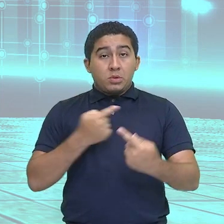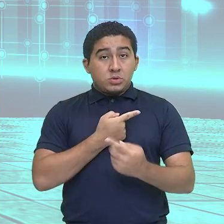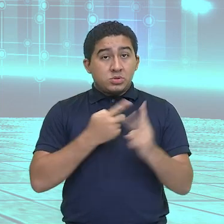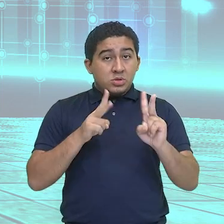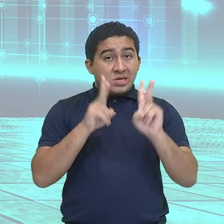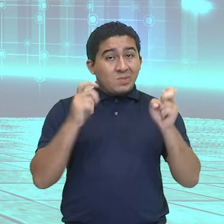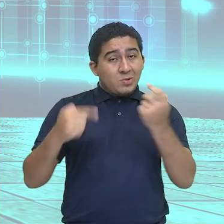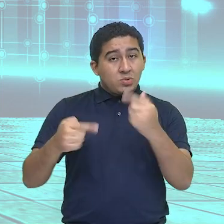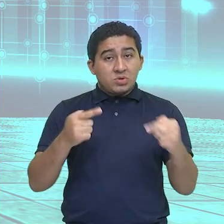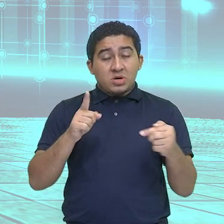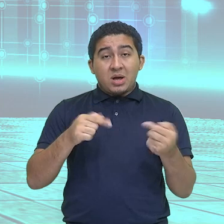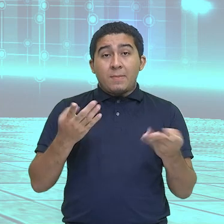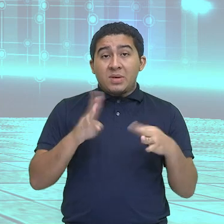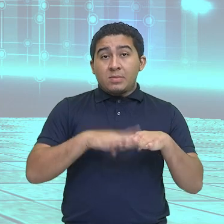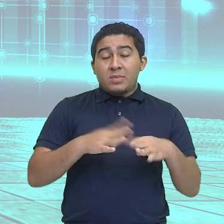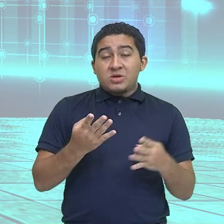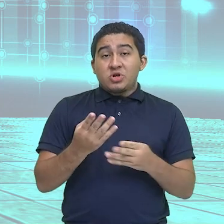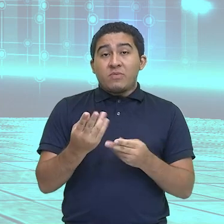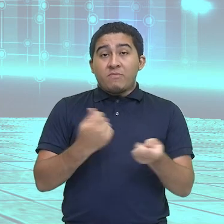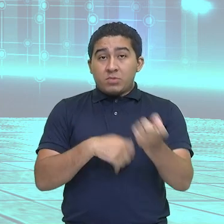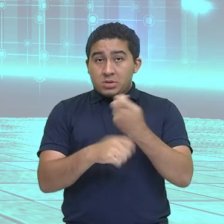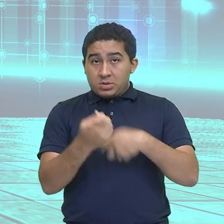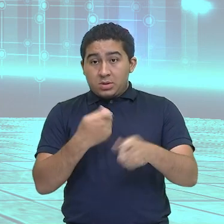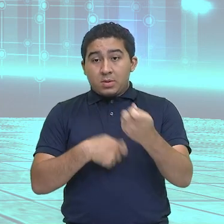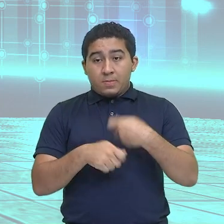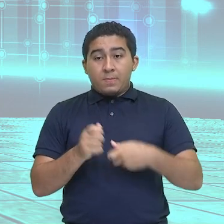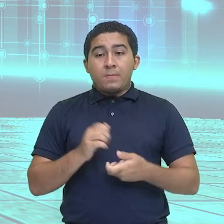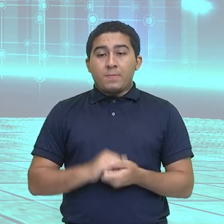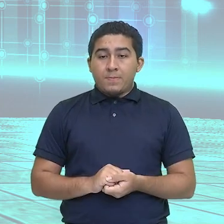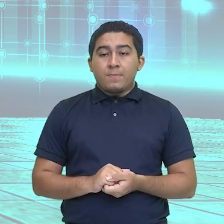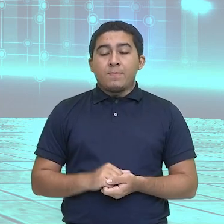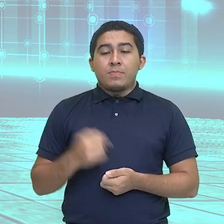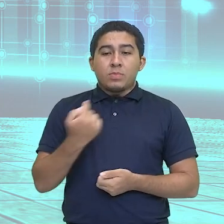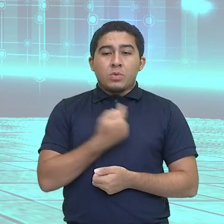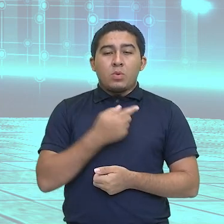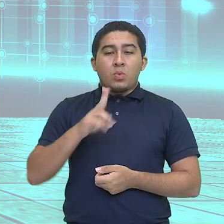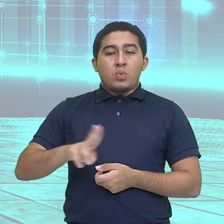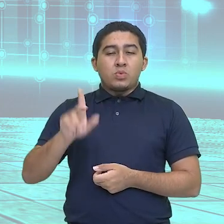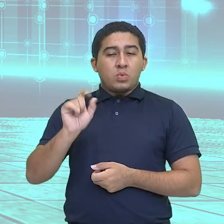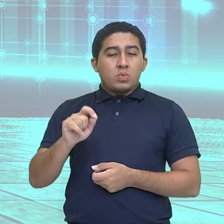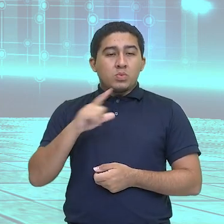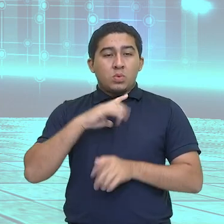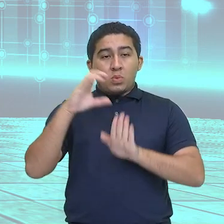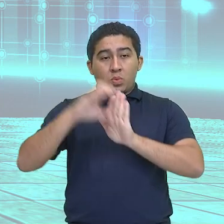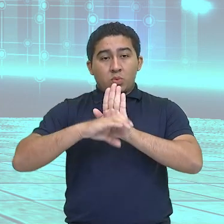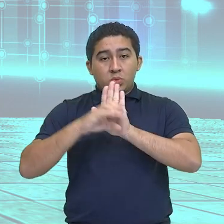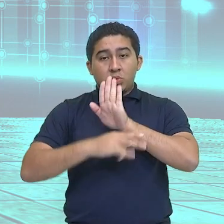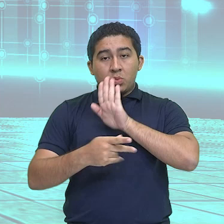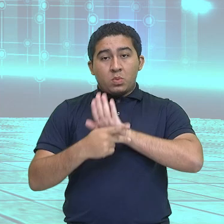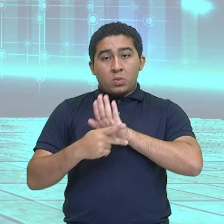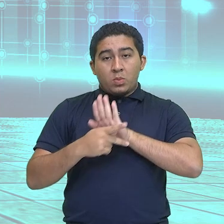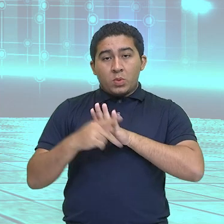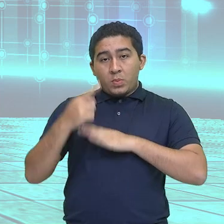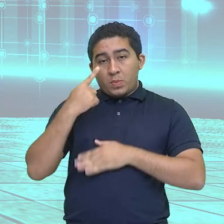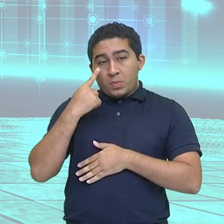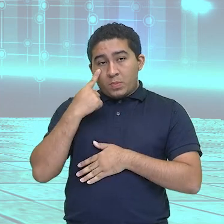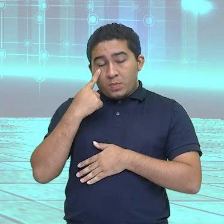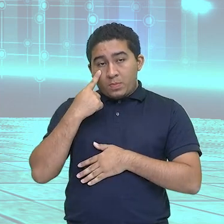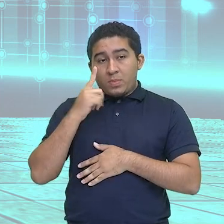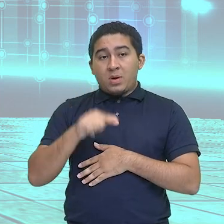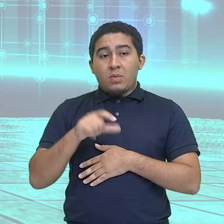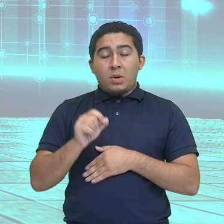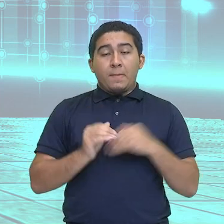sobre matemática financeira, tá? Nós vamos aqui utilizar esse conceito aí de ponto